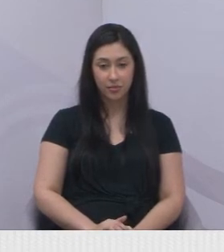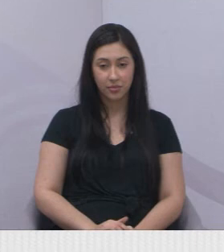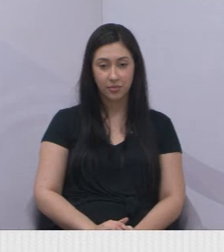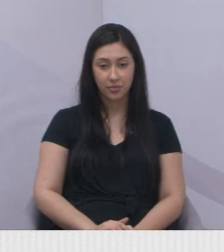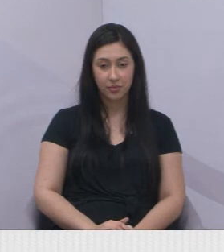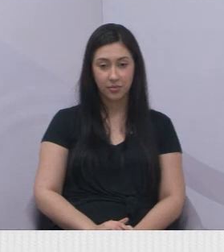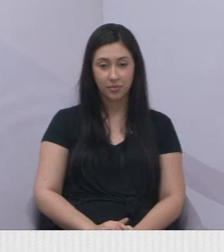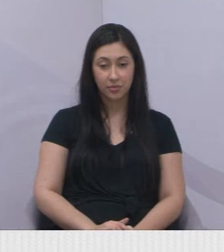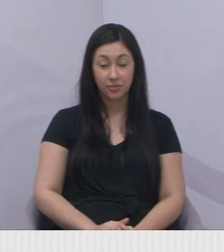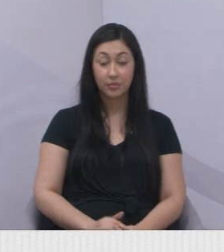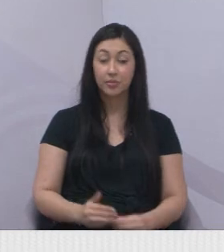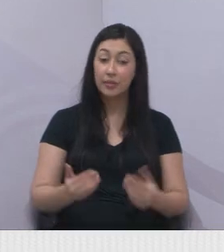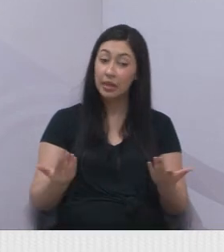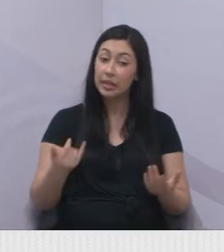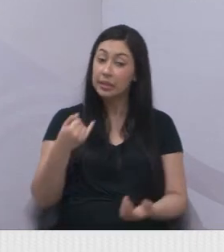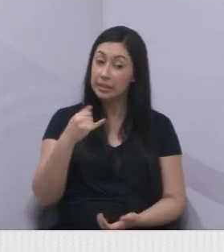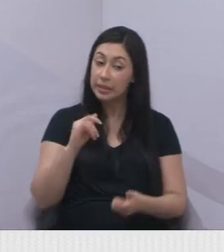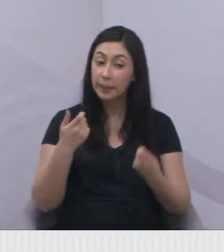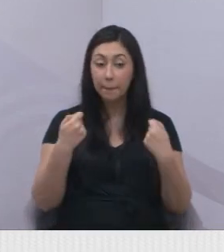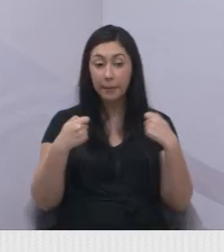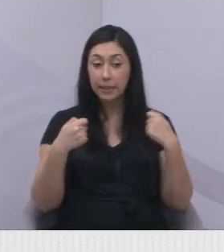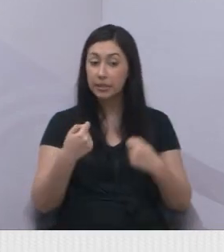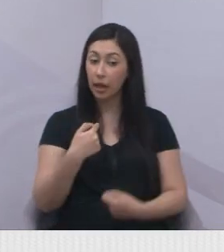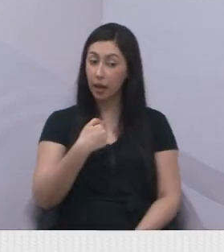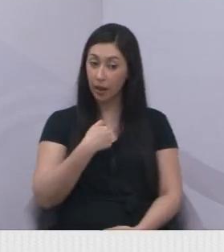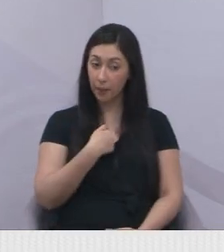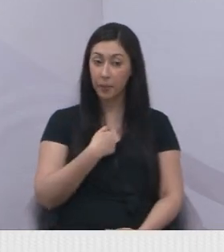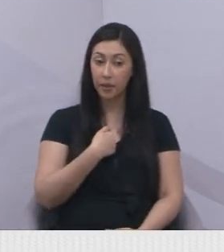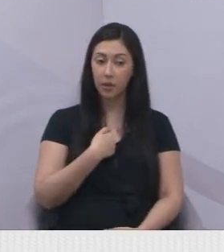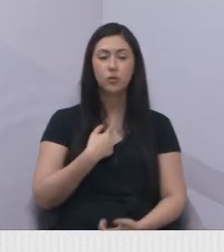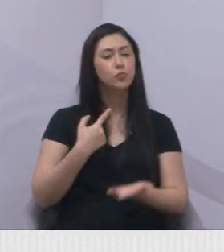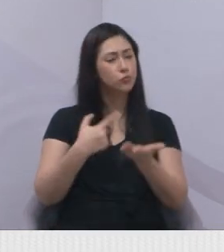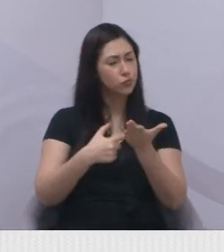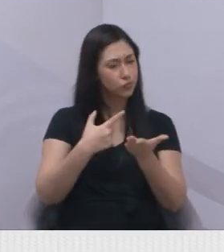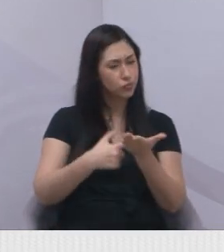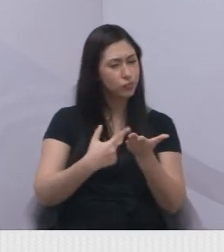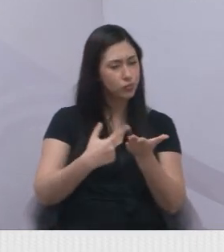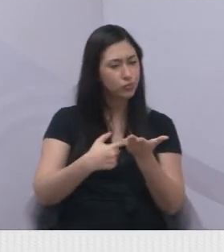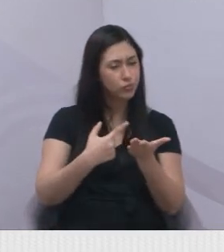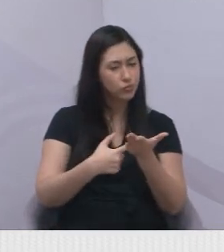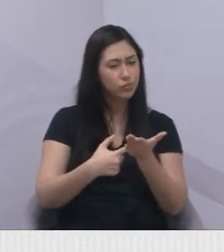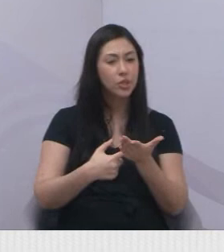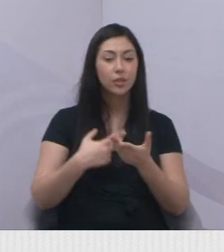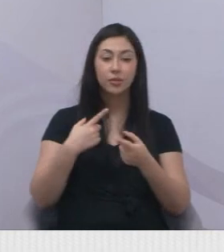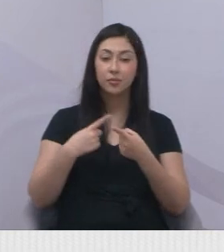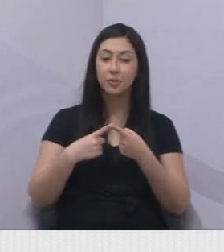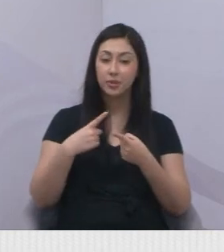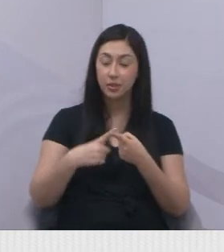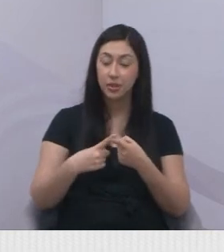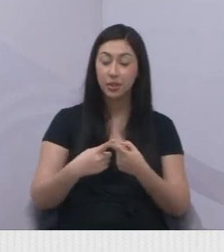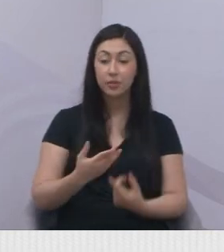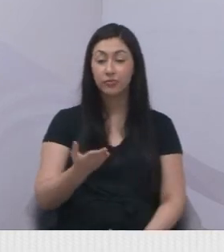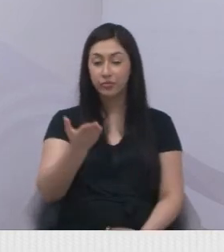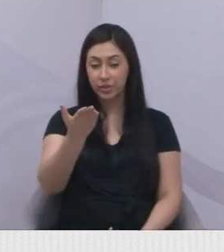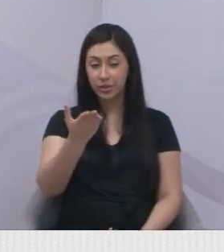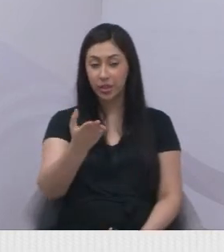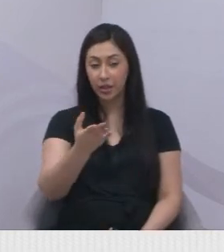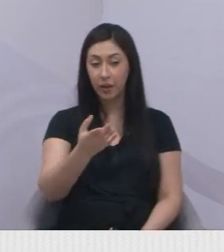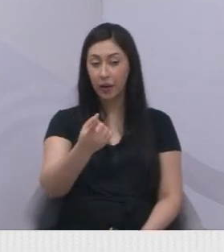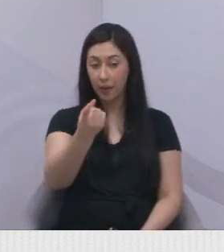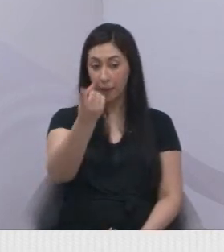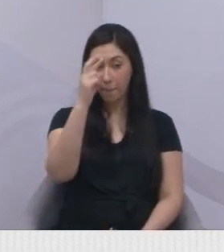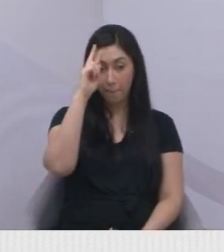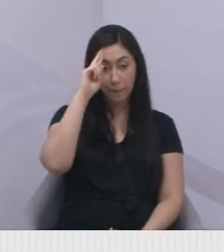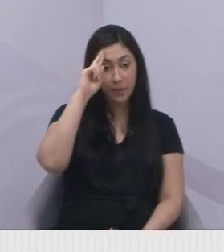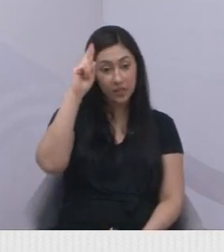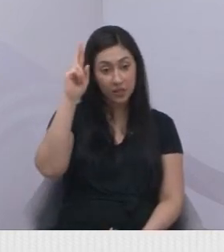996-659046. Gente, se precisar desse vereador, conta com ele, porque vocês são meu patrão,